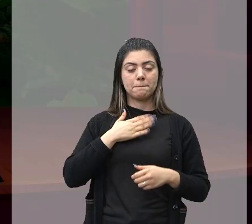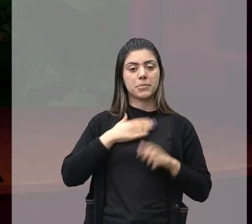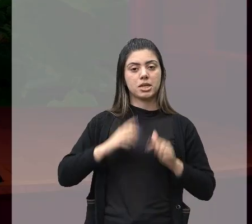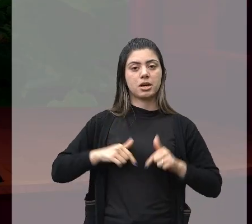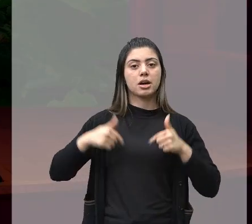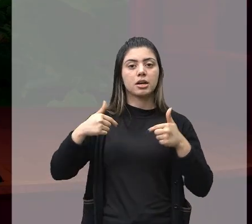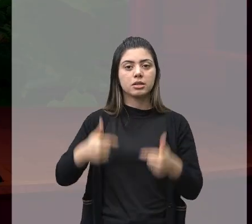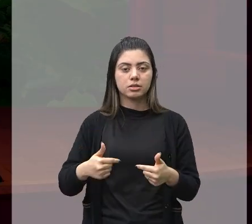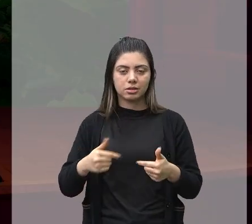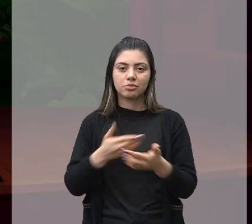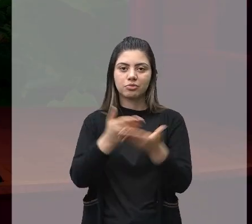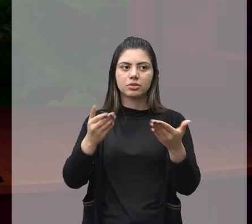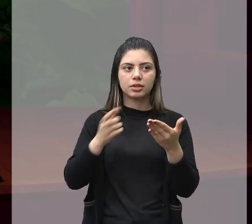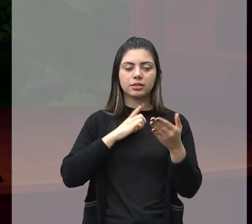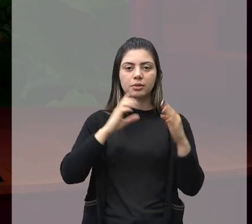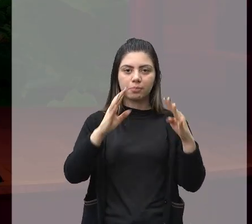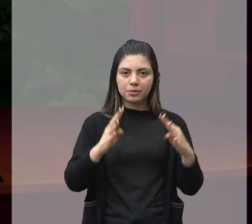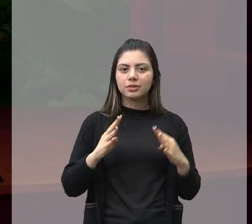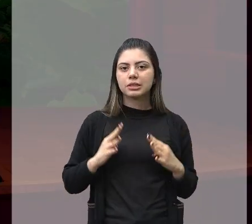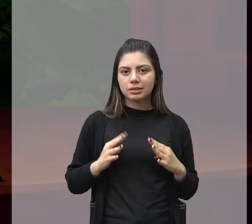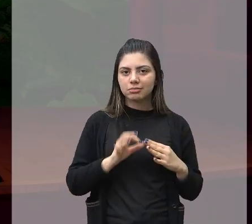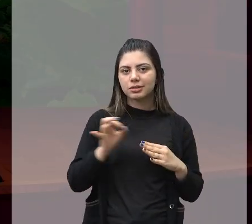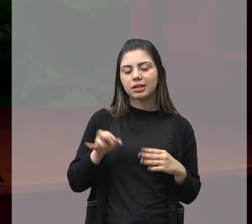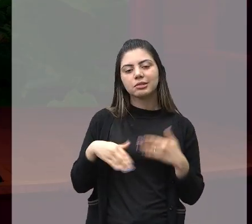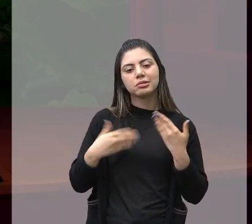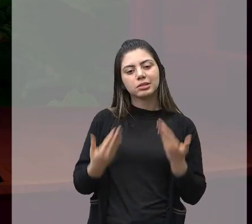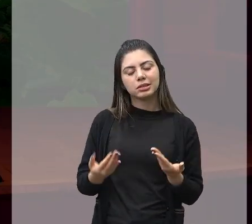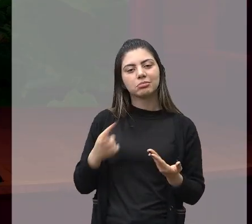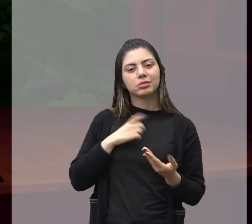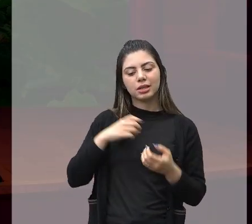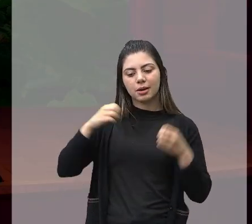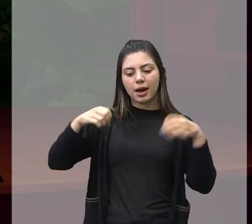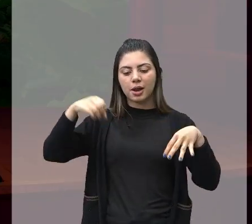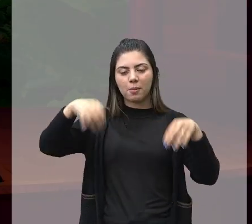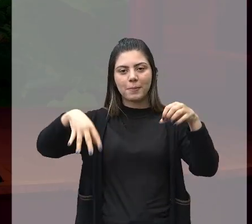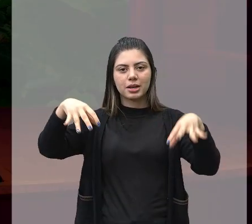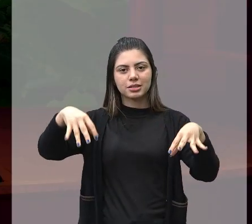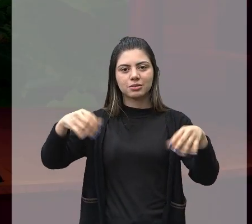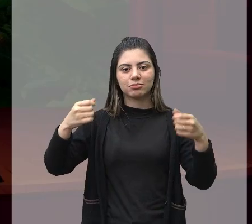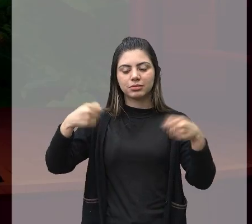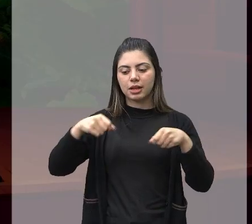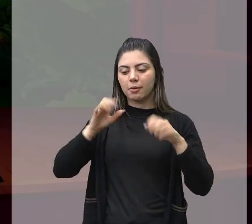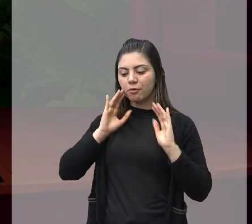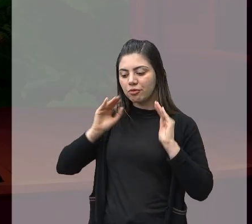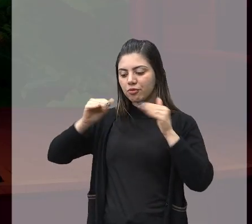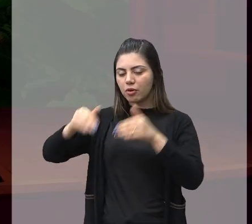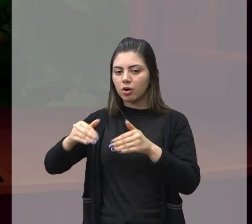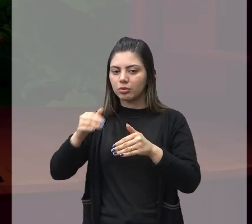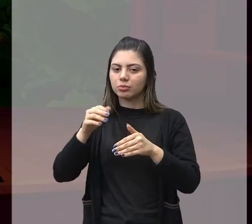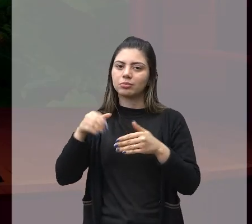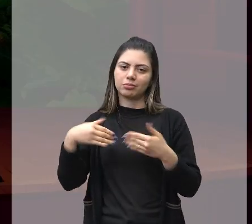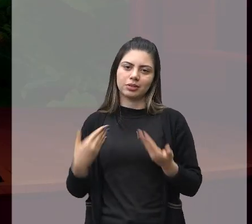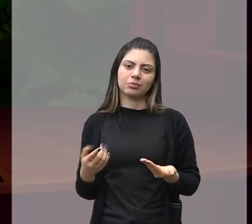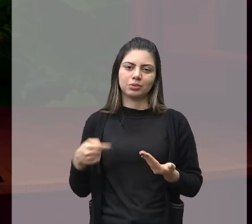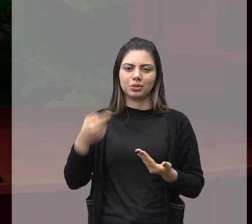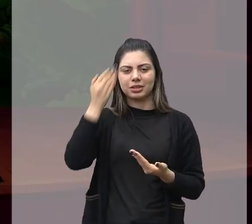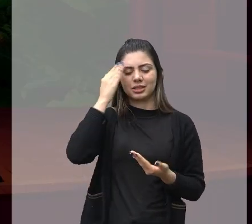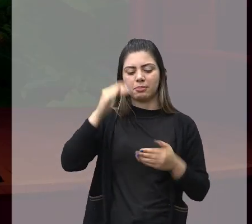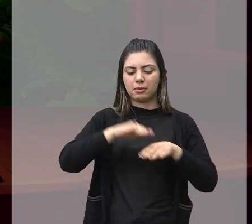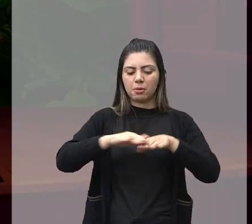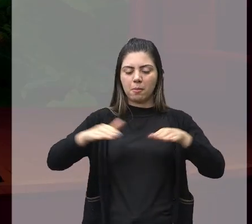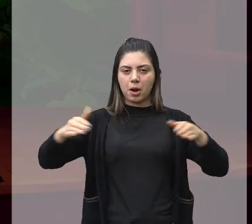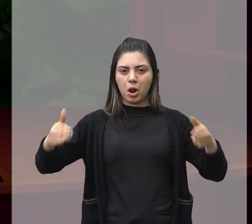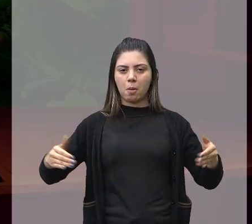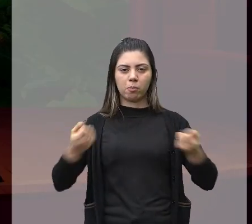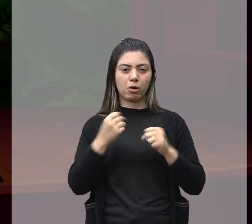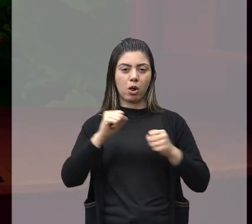a minha interpretação. Então, a iluminação ela tem esse poder de restringir o espaço. A gente sabe que o palco é muito maior,